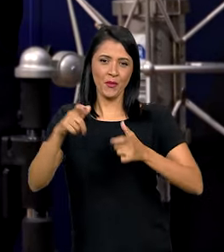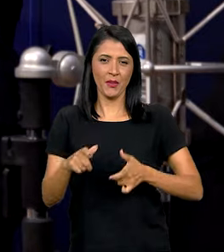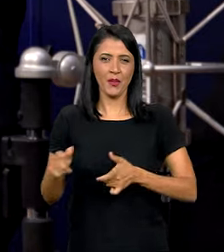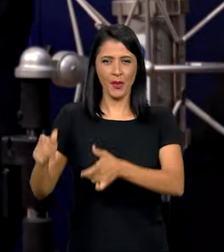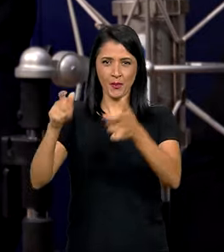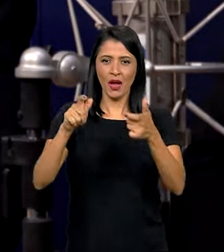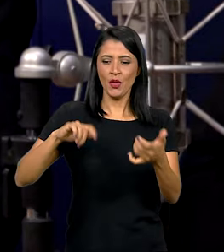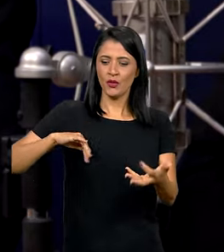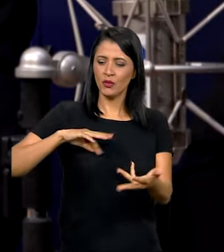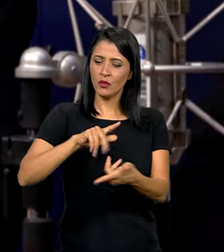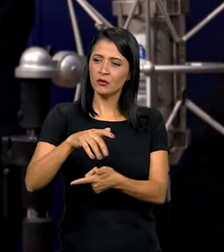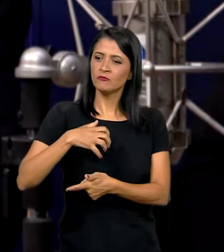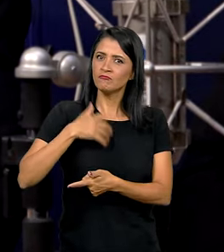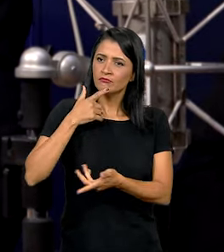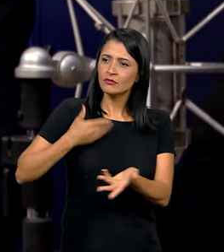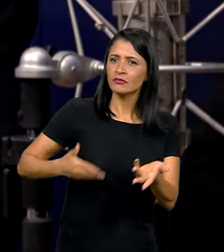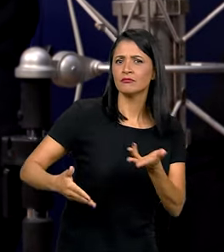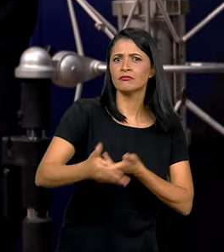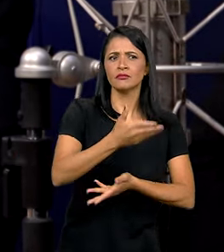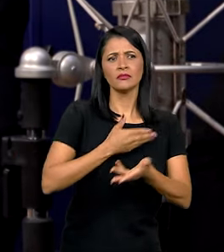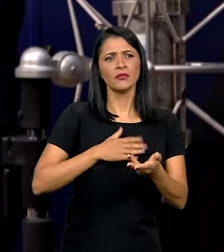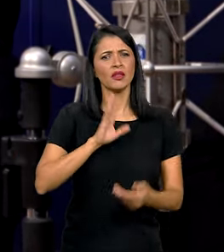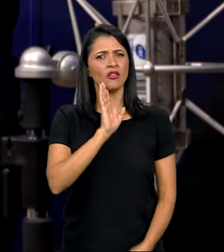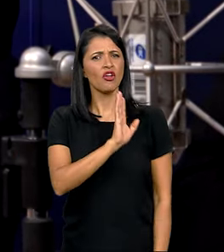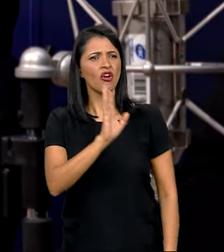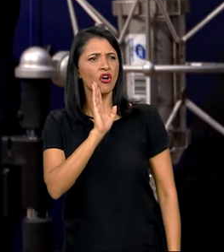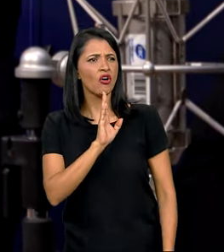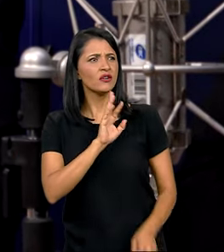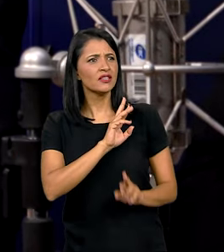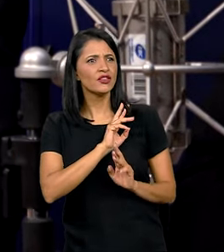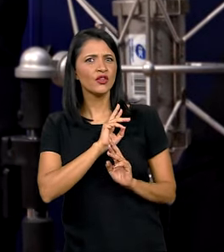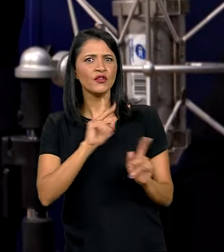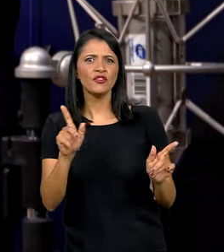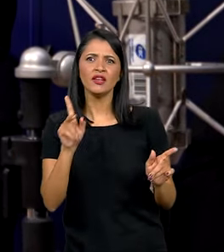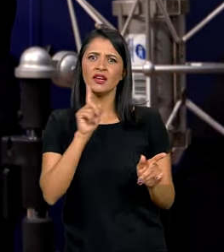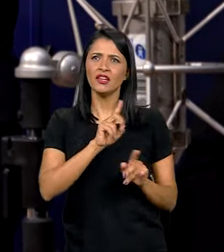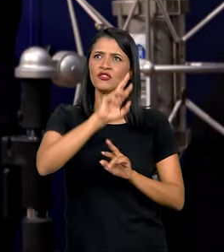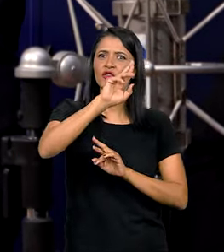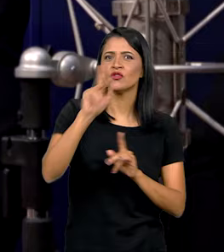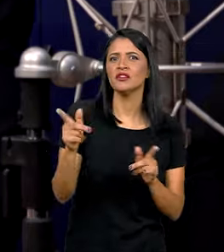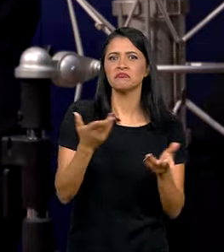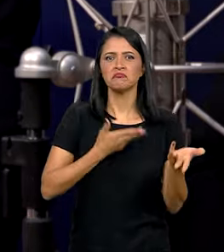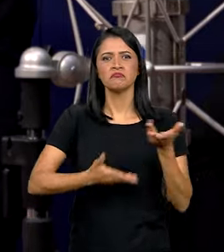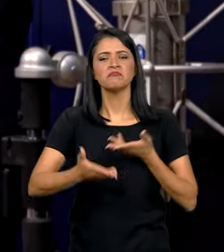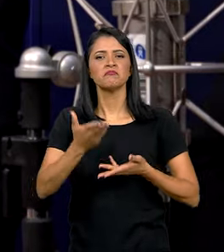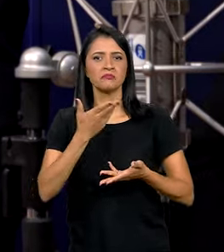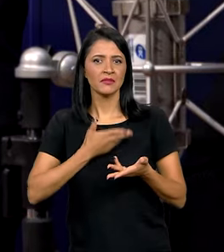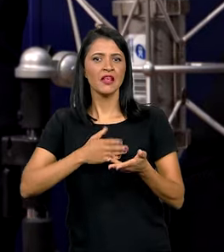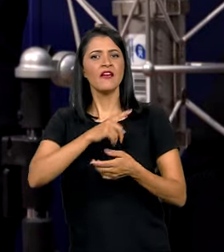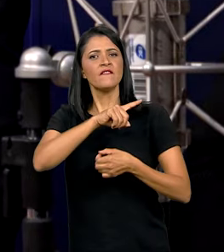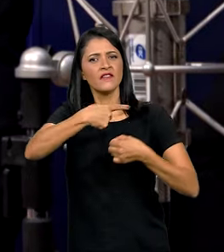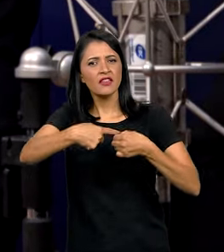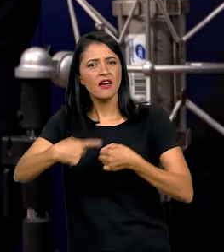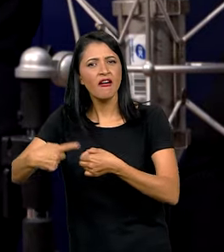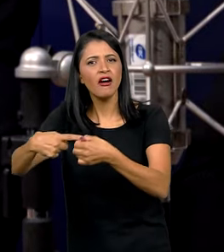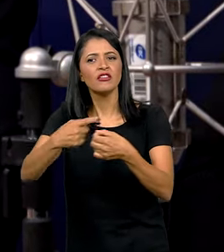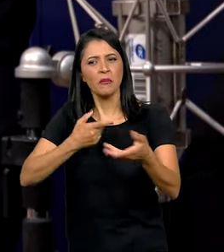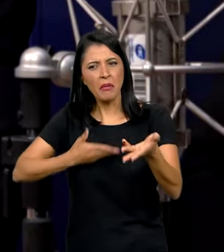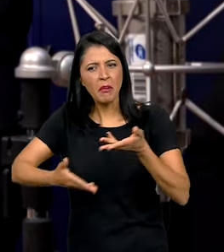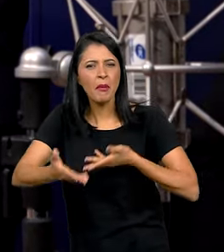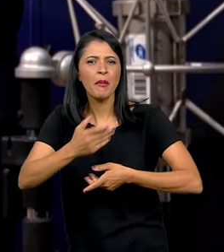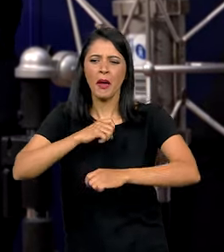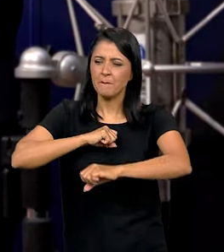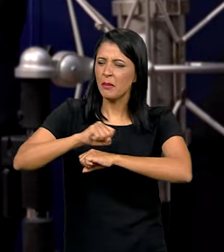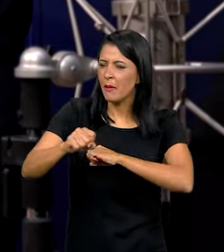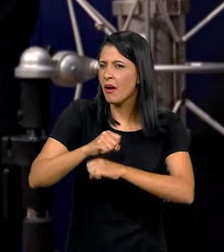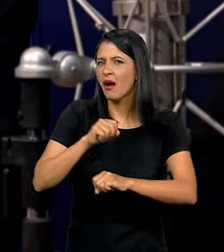espalhados pelo mundo que se sentiram muito engajados falaram Olha como esse processo tá diferente é distinto e muitas cidades Estão realmente muito engajadas